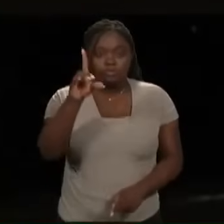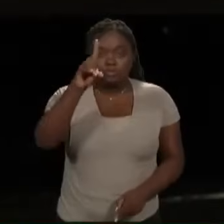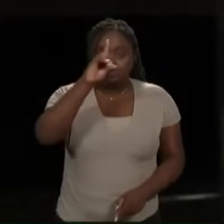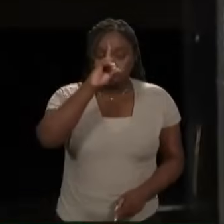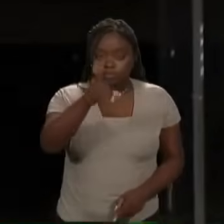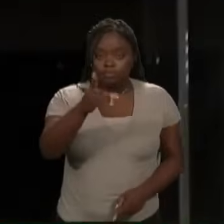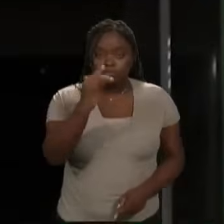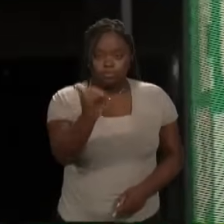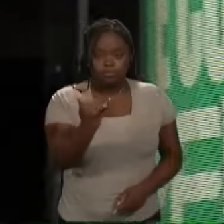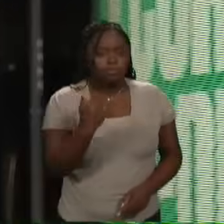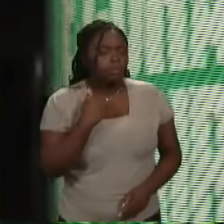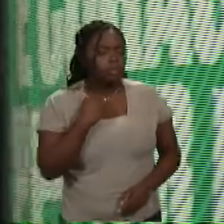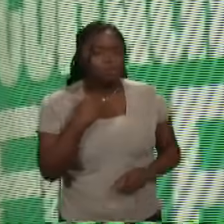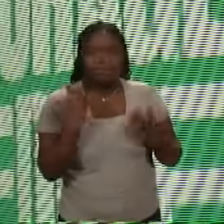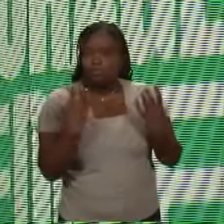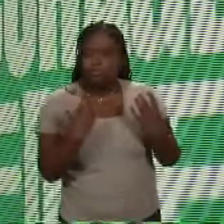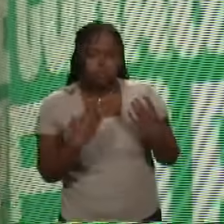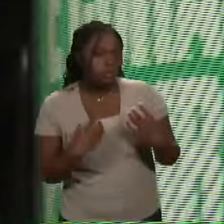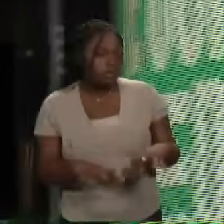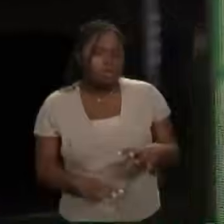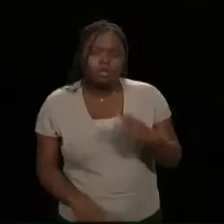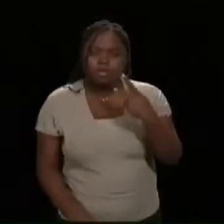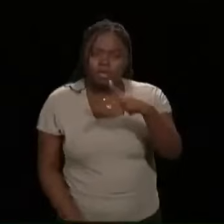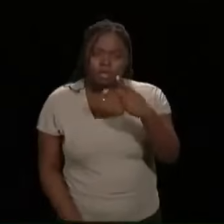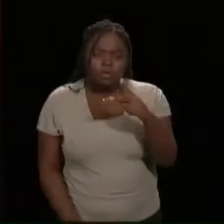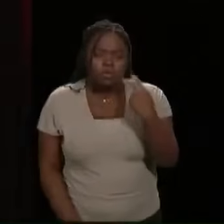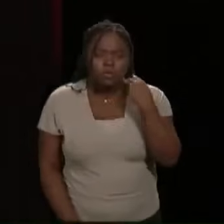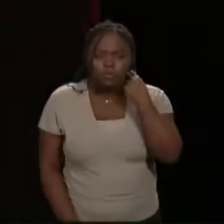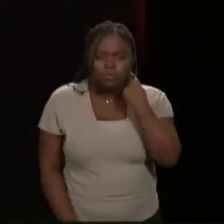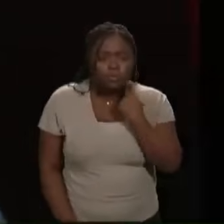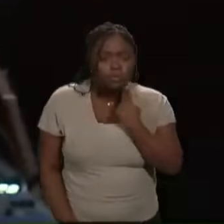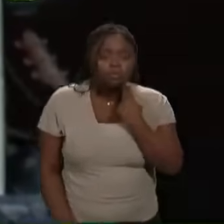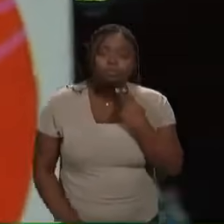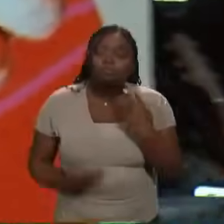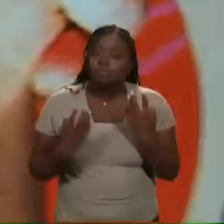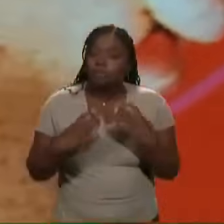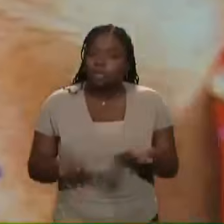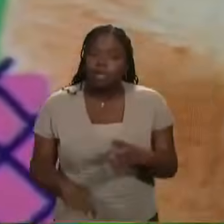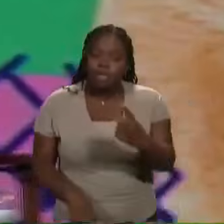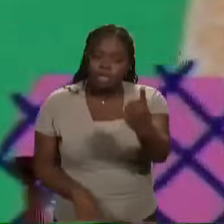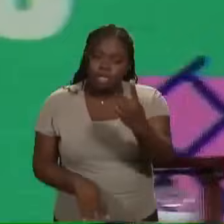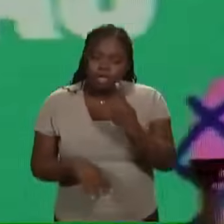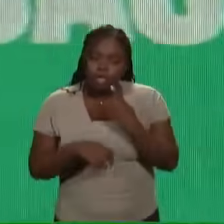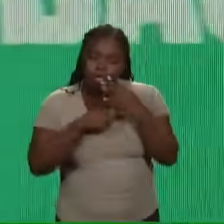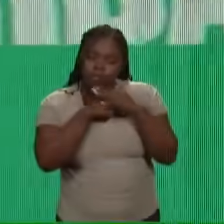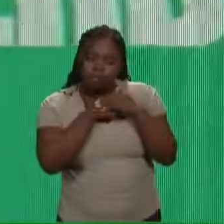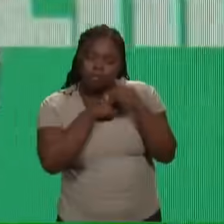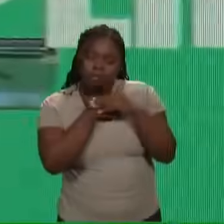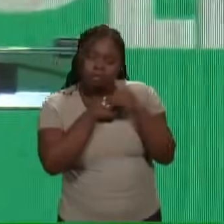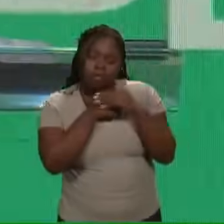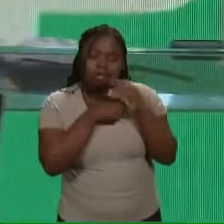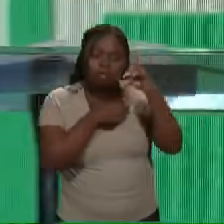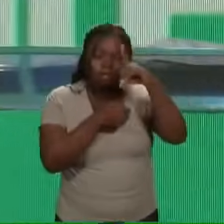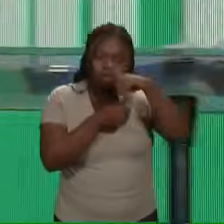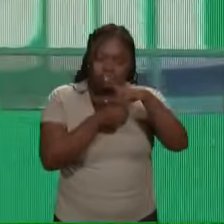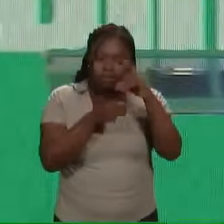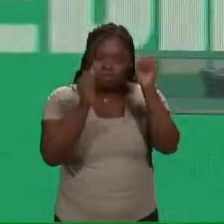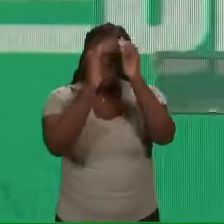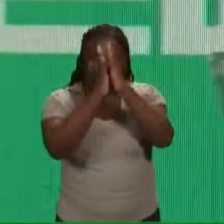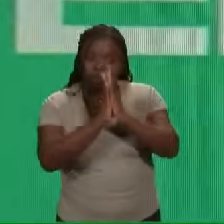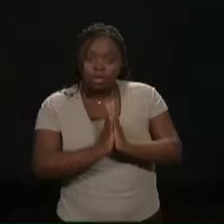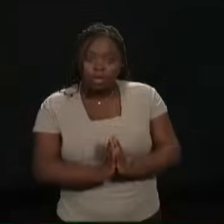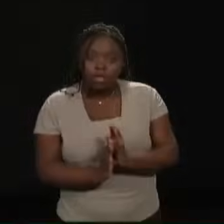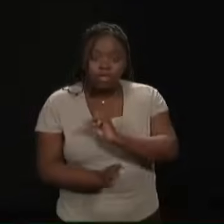aqui? Eu não quero seus sacrifícios. E eu não quero que você venha me bajular com dízimo, com